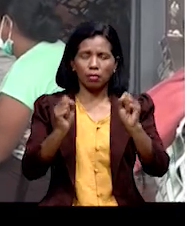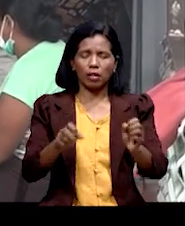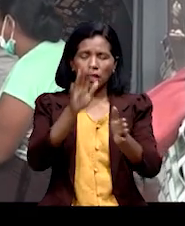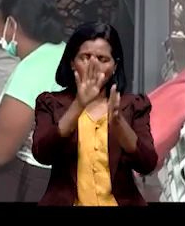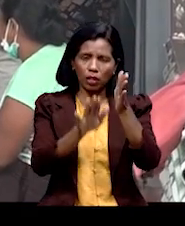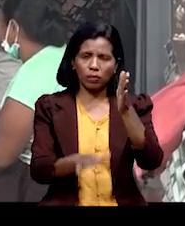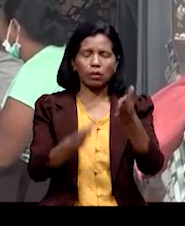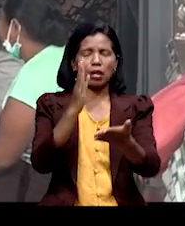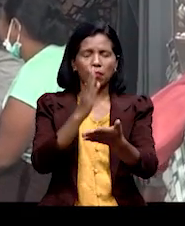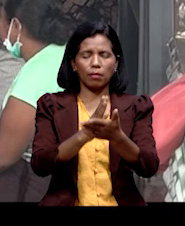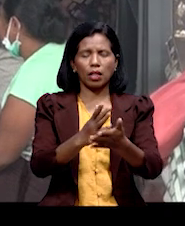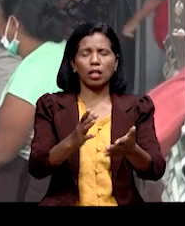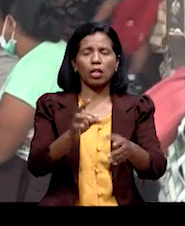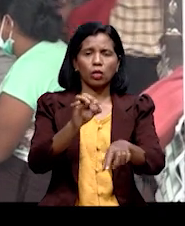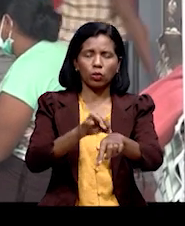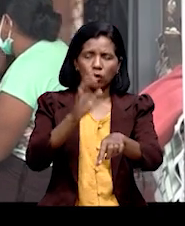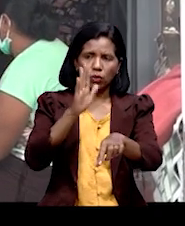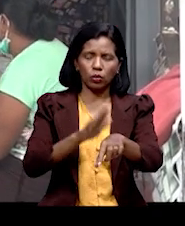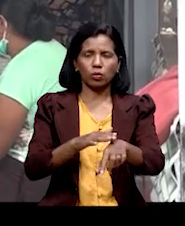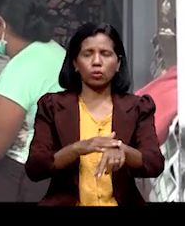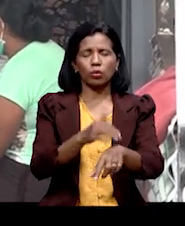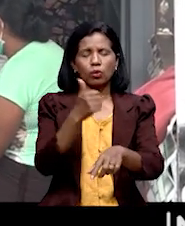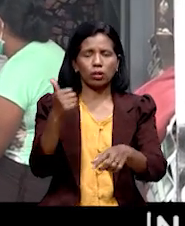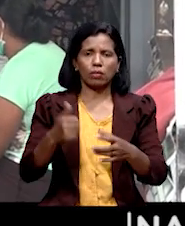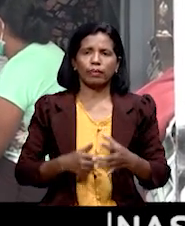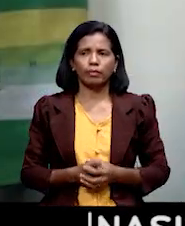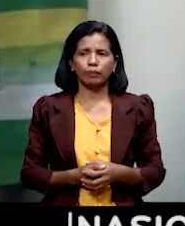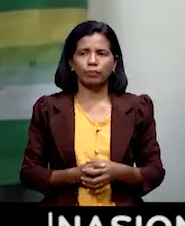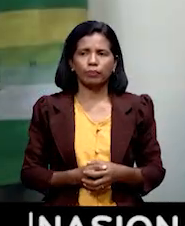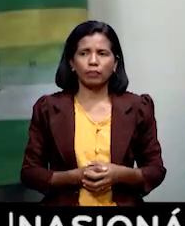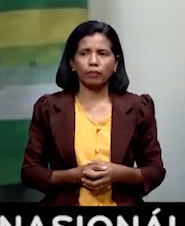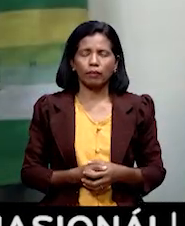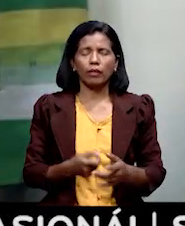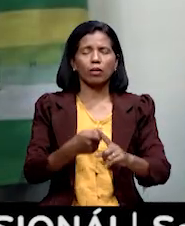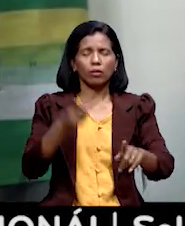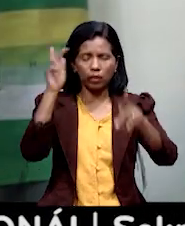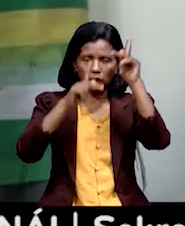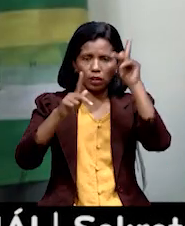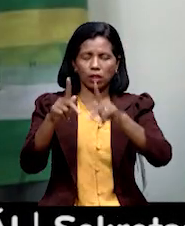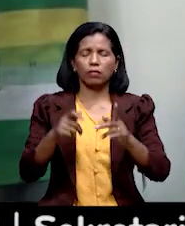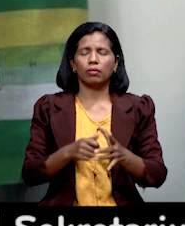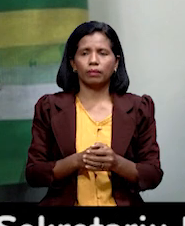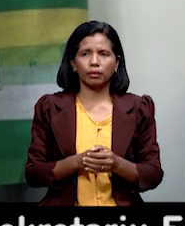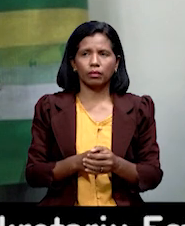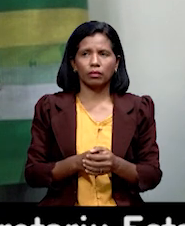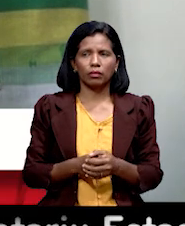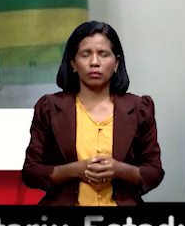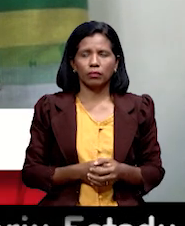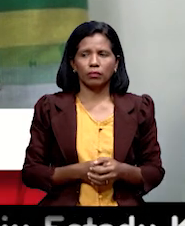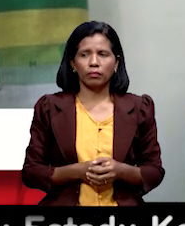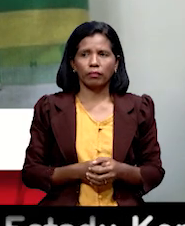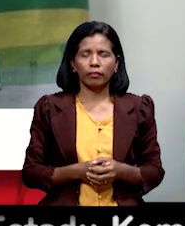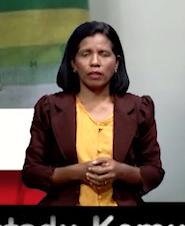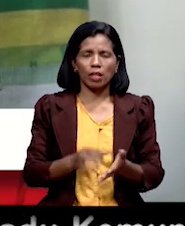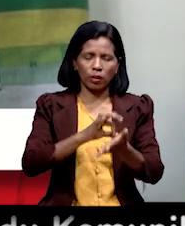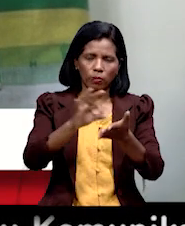combate susuk dengue li husi intervenção fomigação. Husi caso hira nebe maka ohin número nebe ma